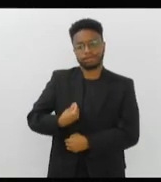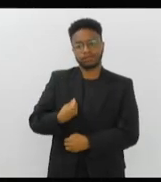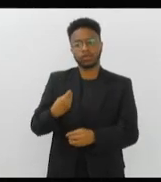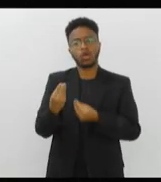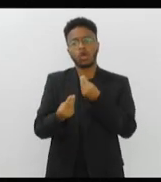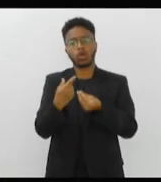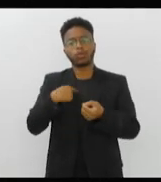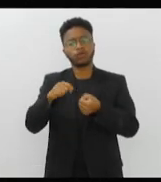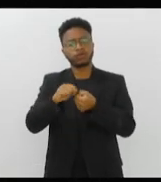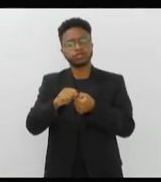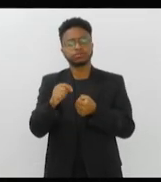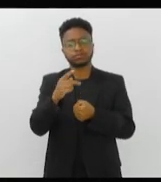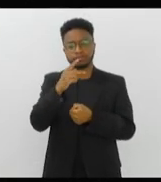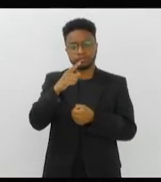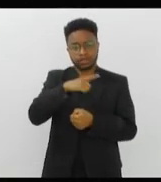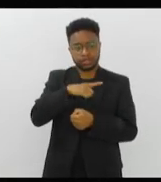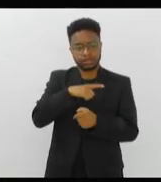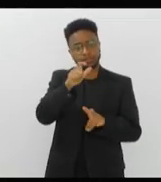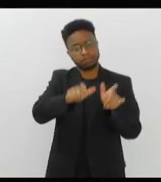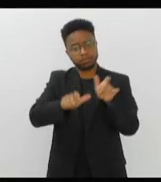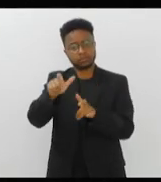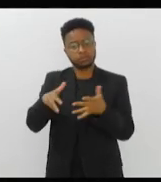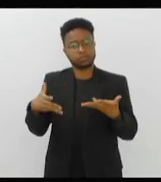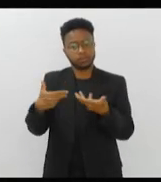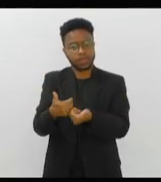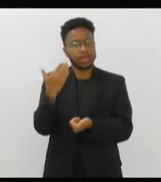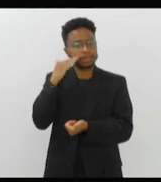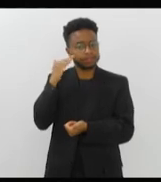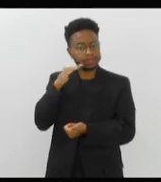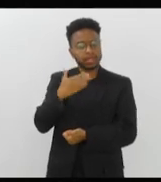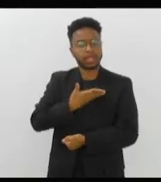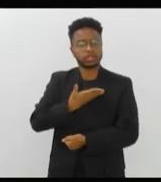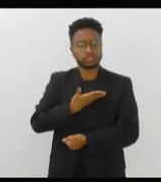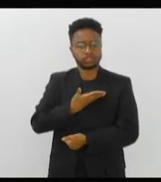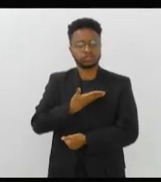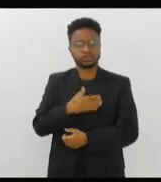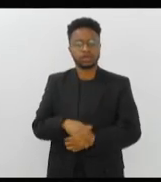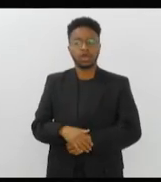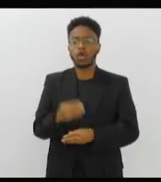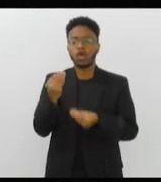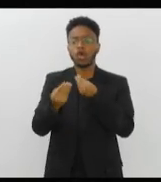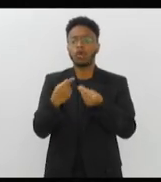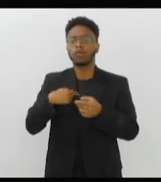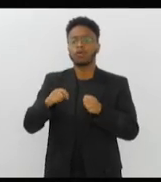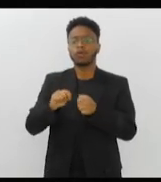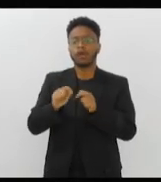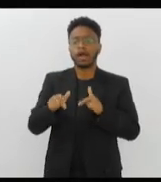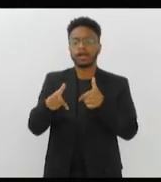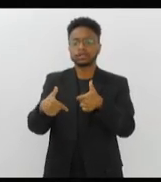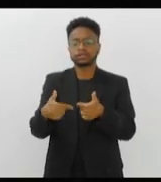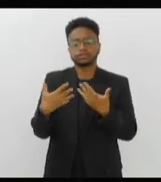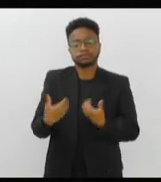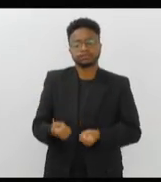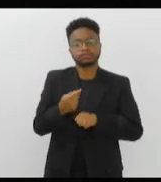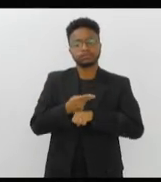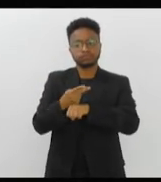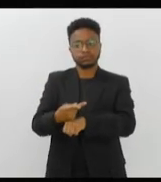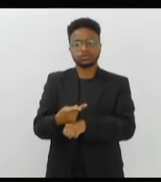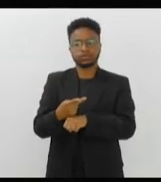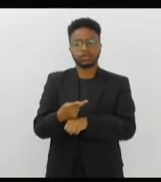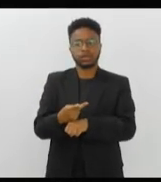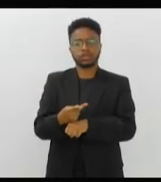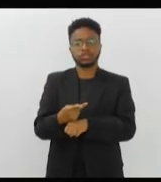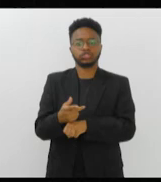bons amigos que me entendem e me aceitam como eu sou? O que eu fiz para receber essa honraria em meio de pessoas tão mais ilustres que